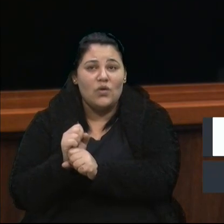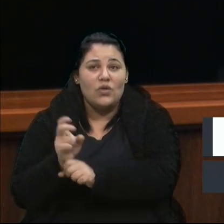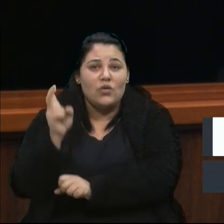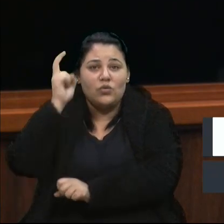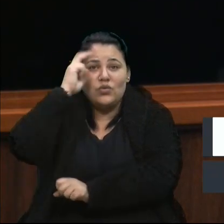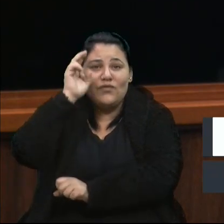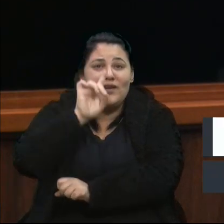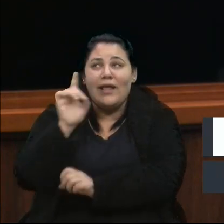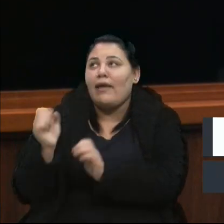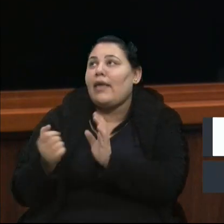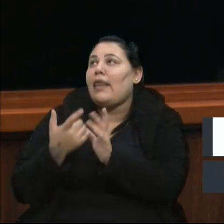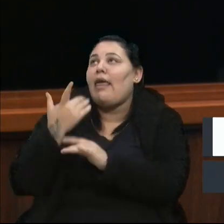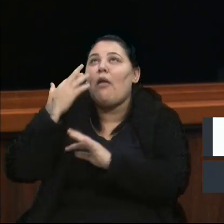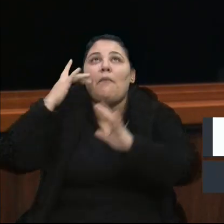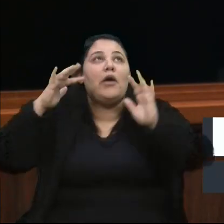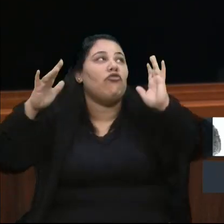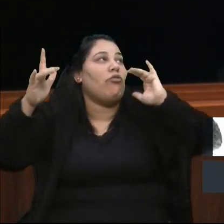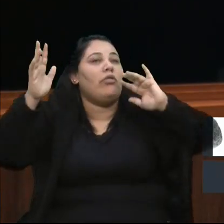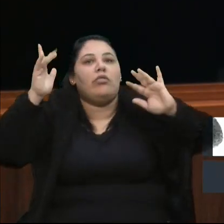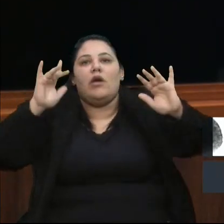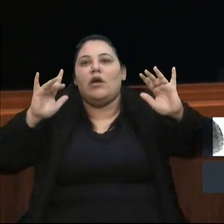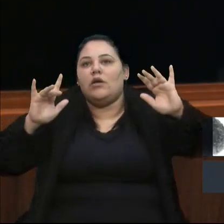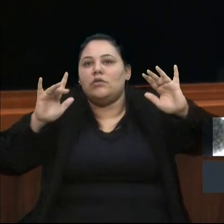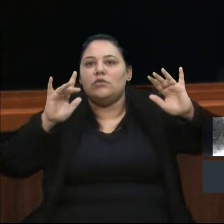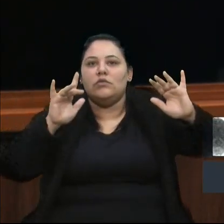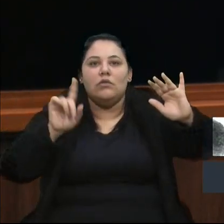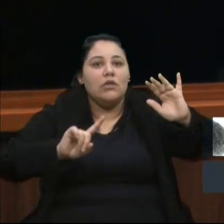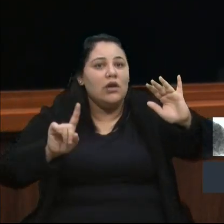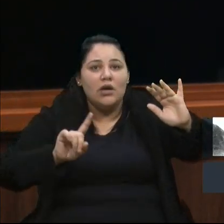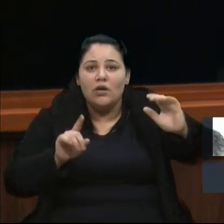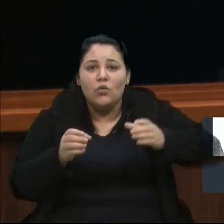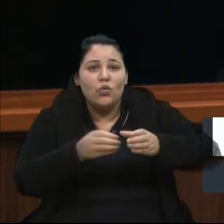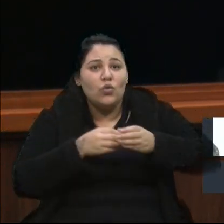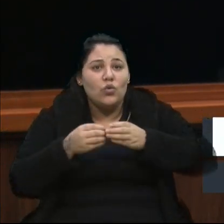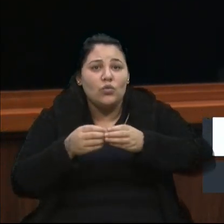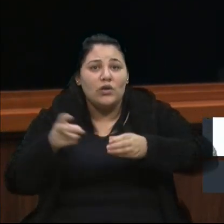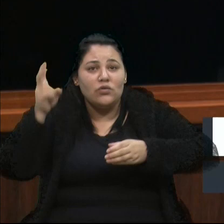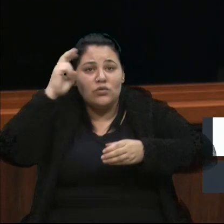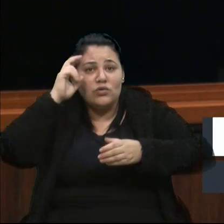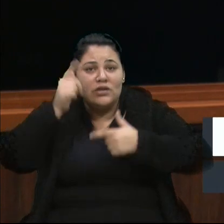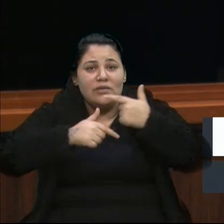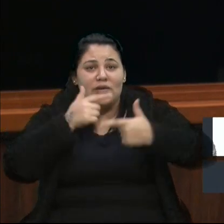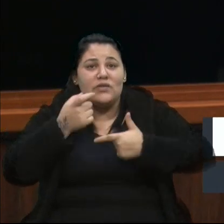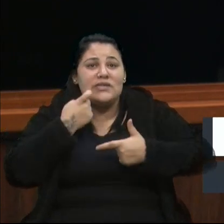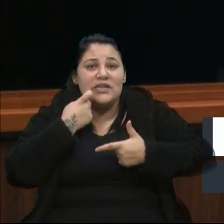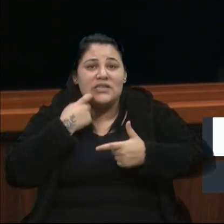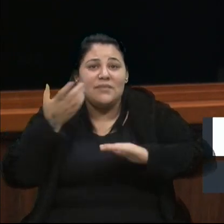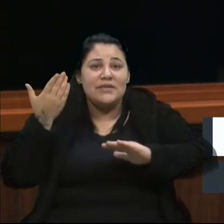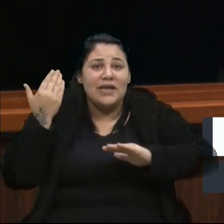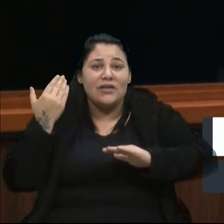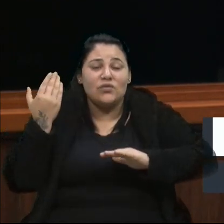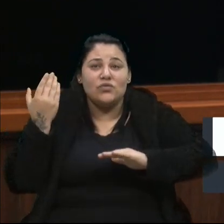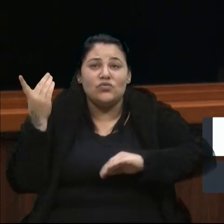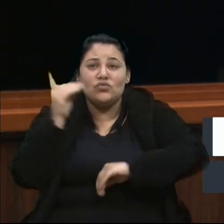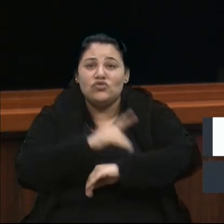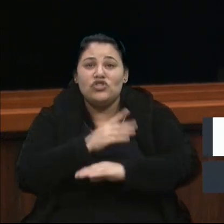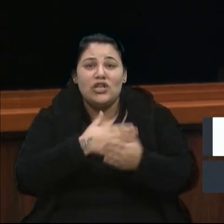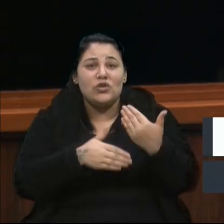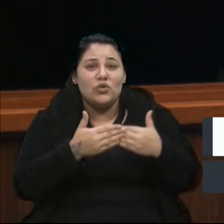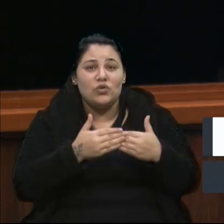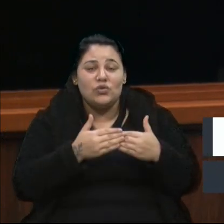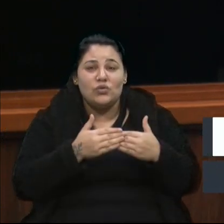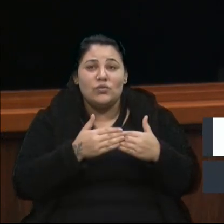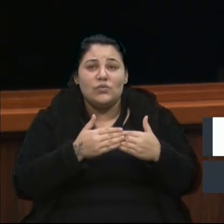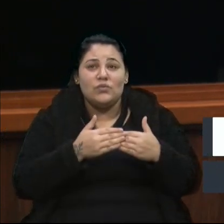além. Esse grupo da cultura trabalhou sexta-feira passada o dia inteiro, a partir da possibilidade de ter essas